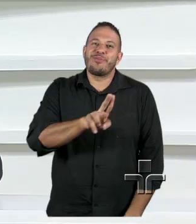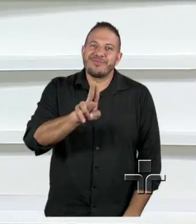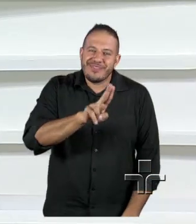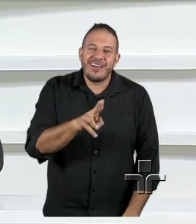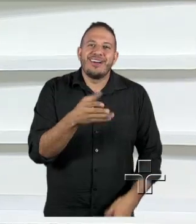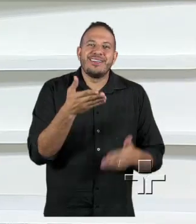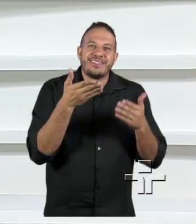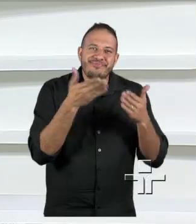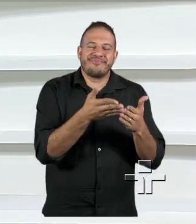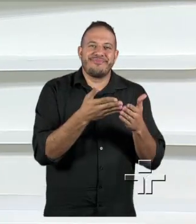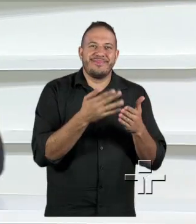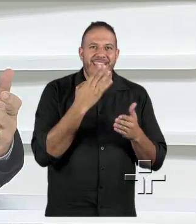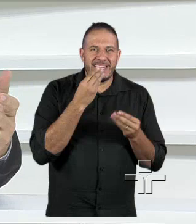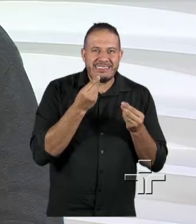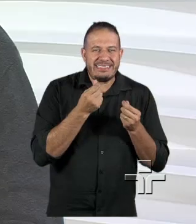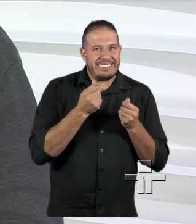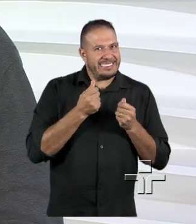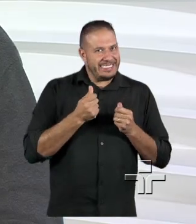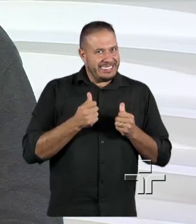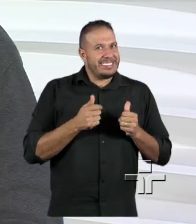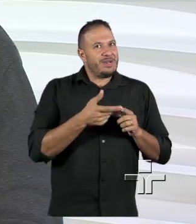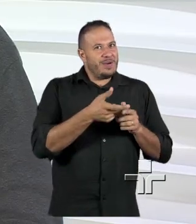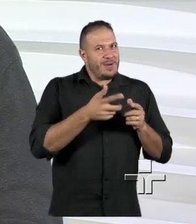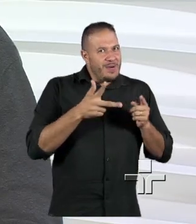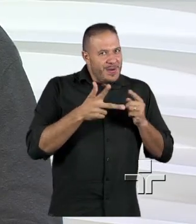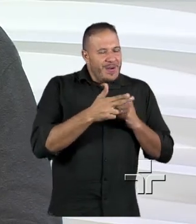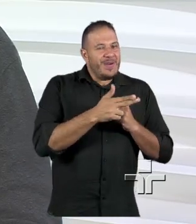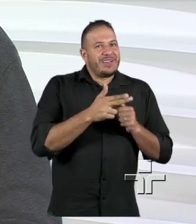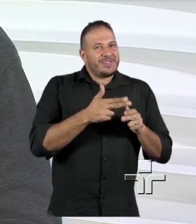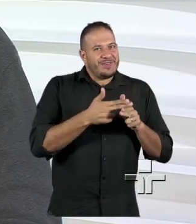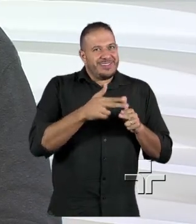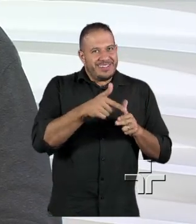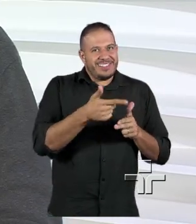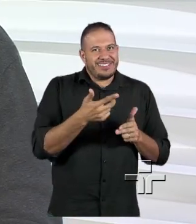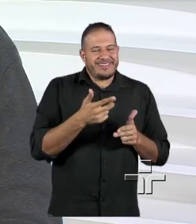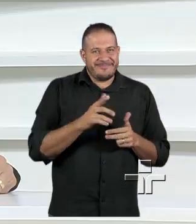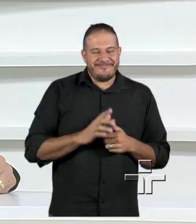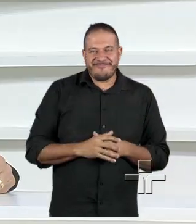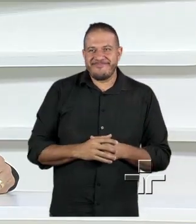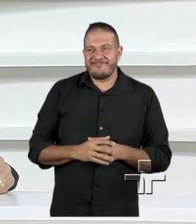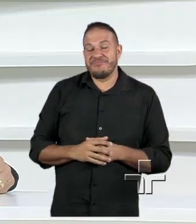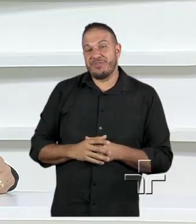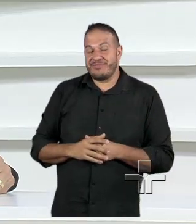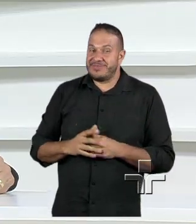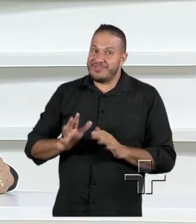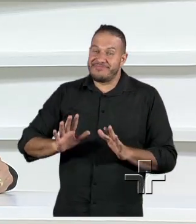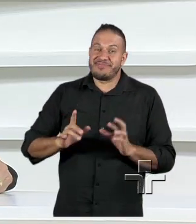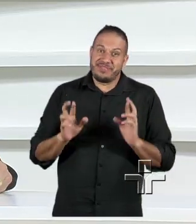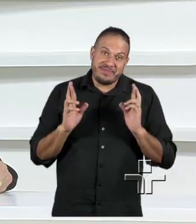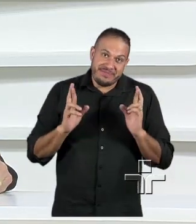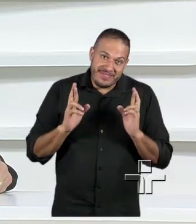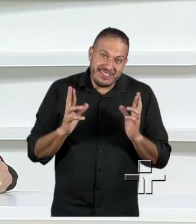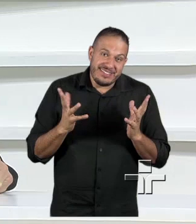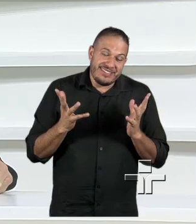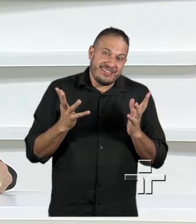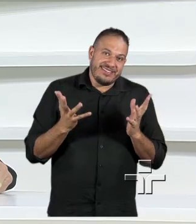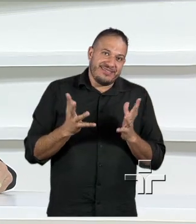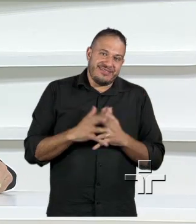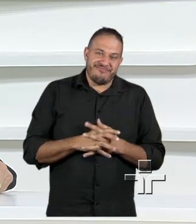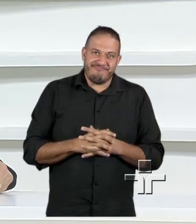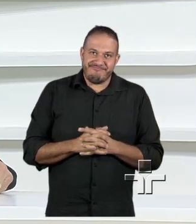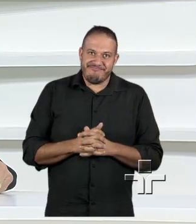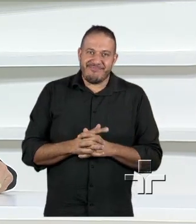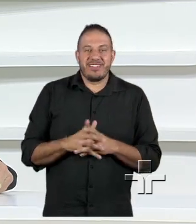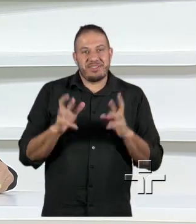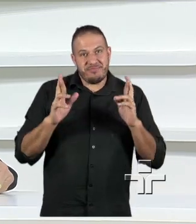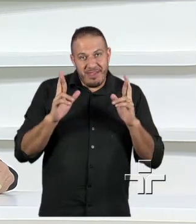coisa amarga. As pessoas erram. Bom, a gente espera que, né,